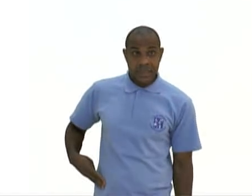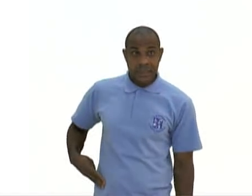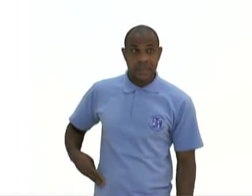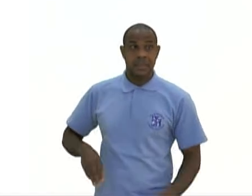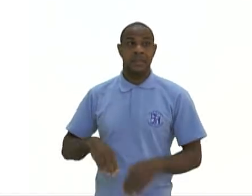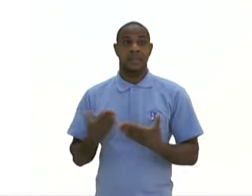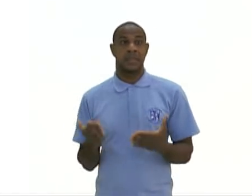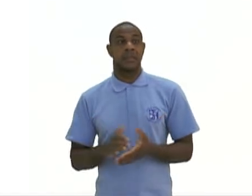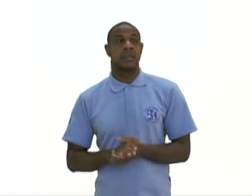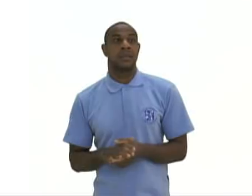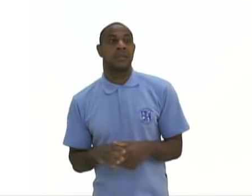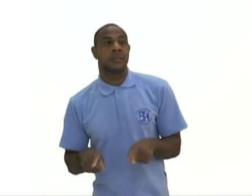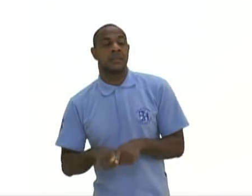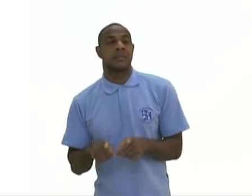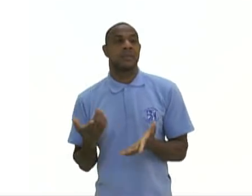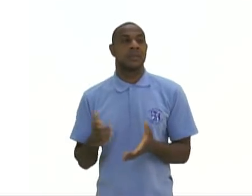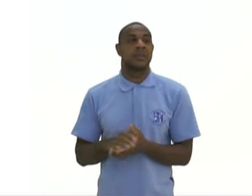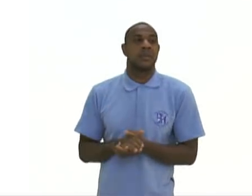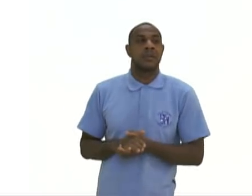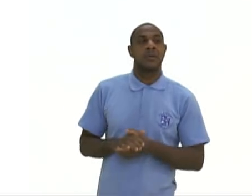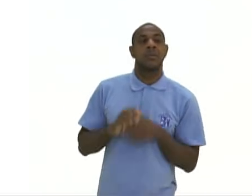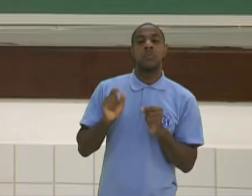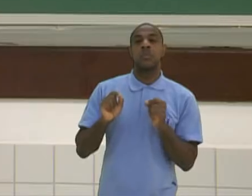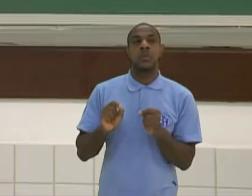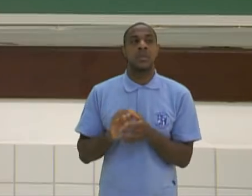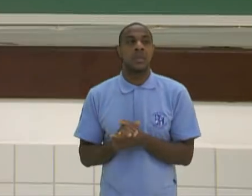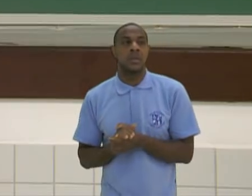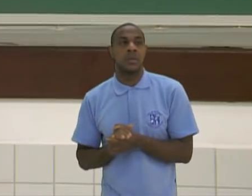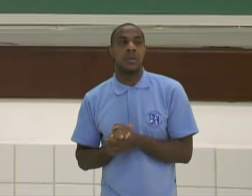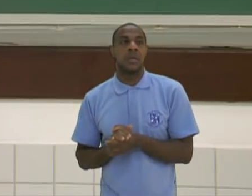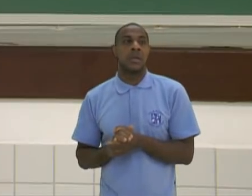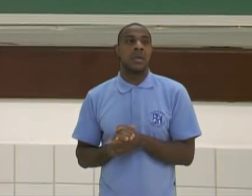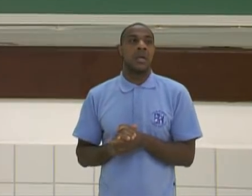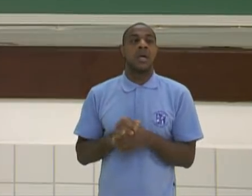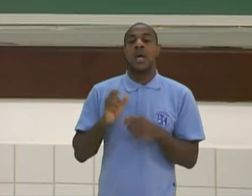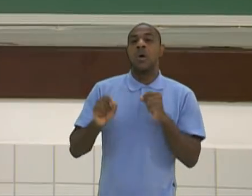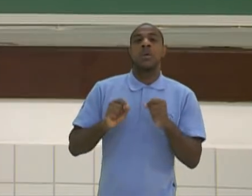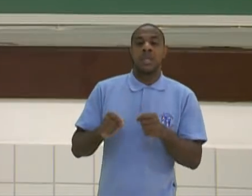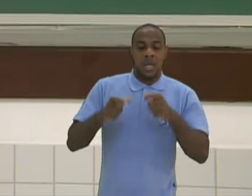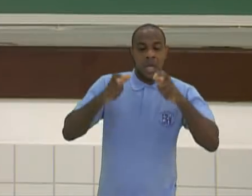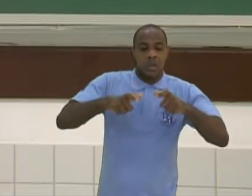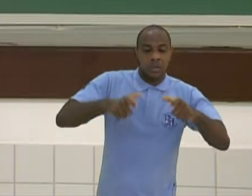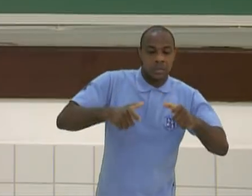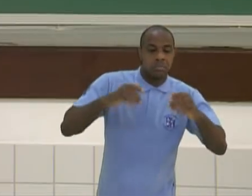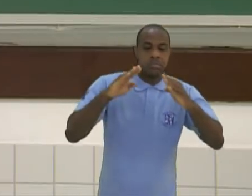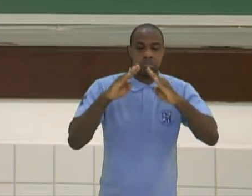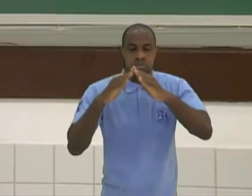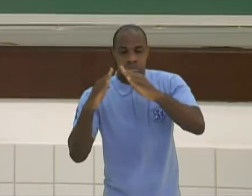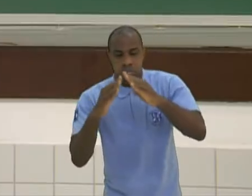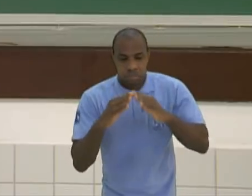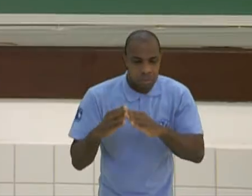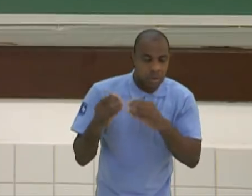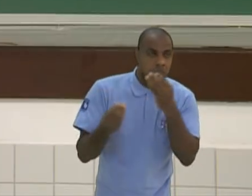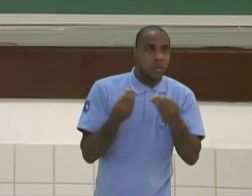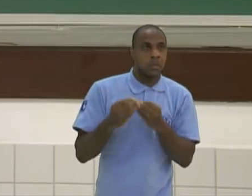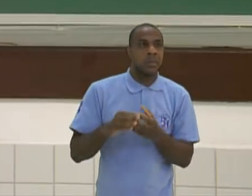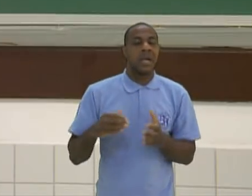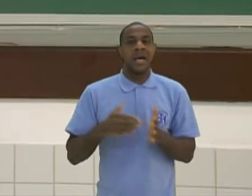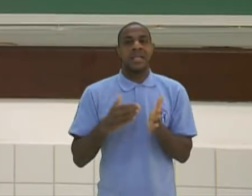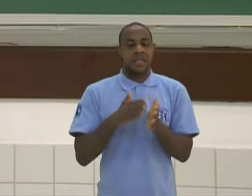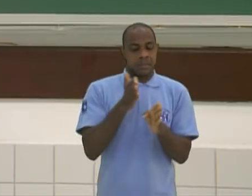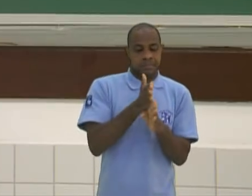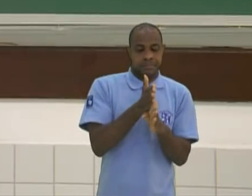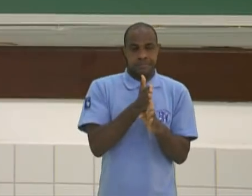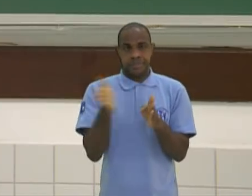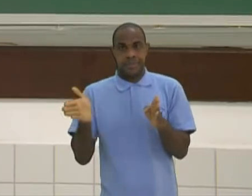Judéia. Eu até fui tirar essa curiosidade, mas o que é? É uma província dominada? Como é que é essa história? Até 60 depois de Cristo,